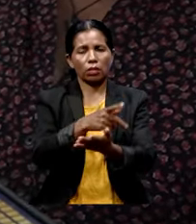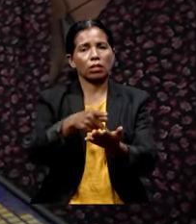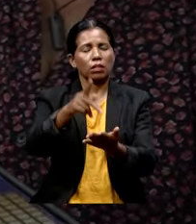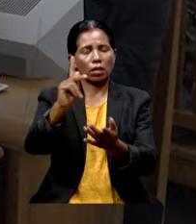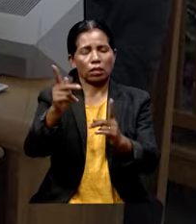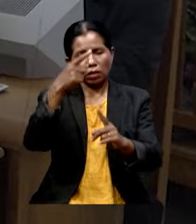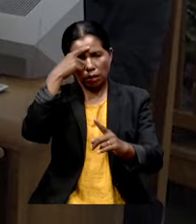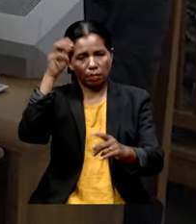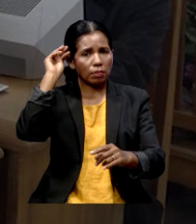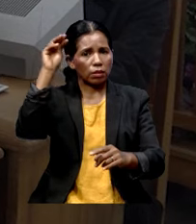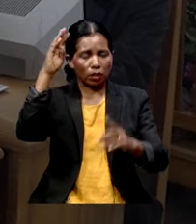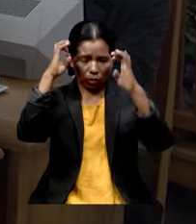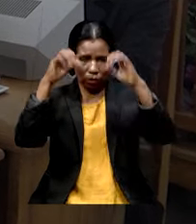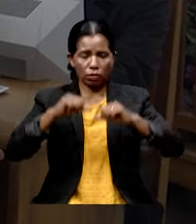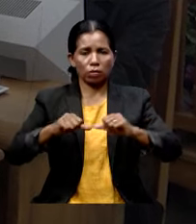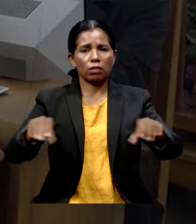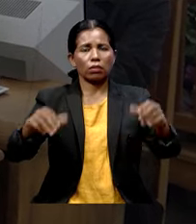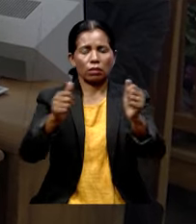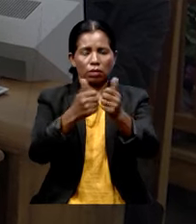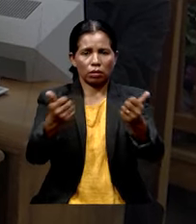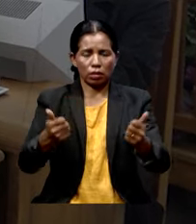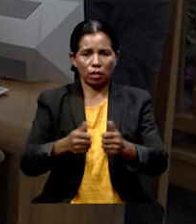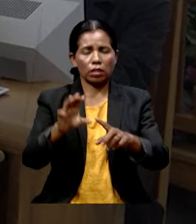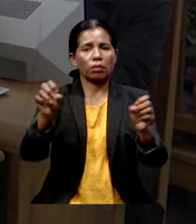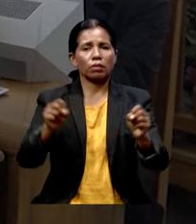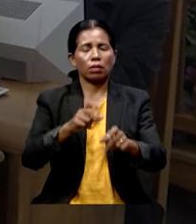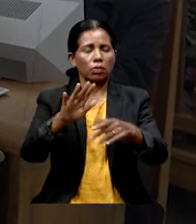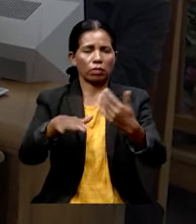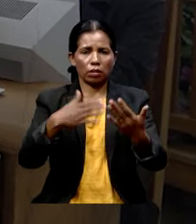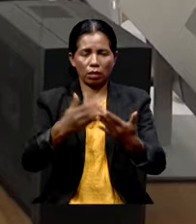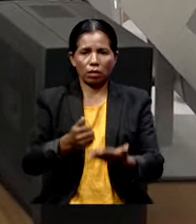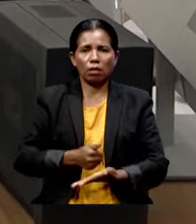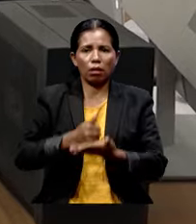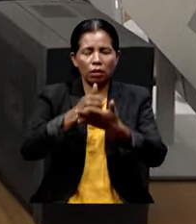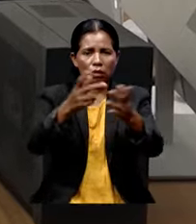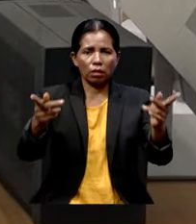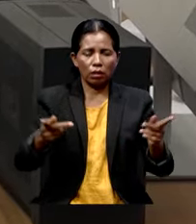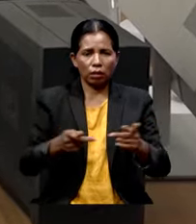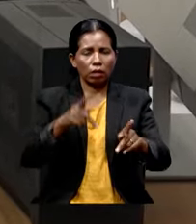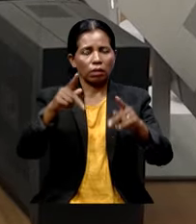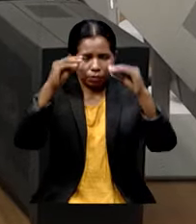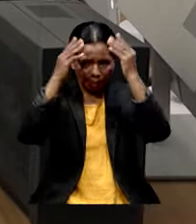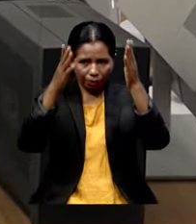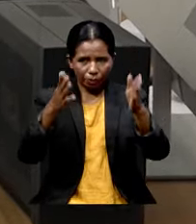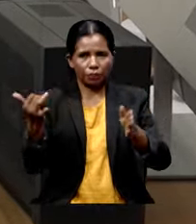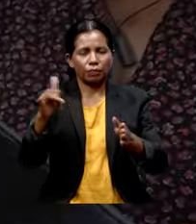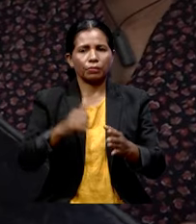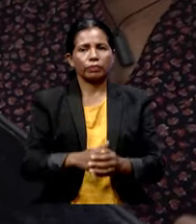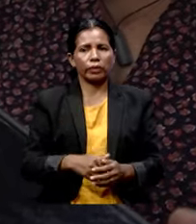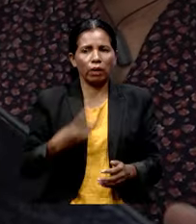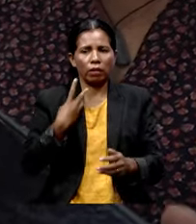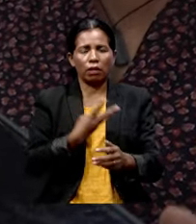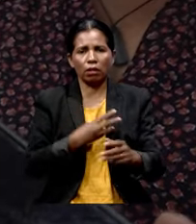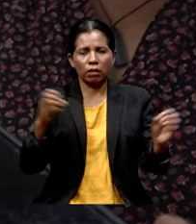Tamba Ministério da Educação continua correndo com a autoridade local, no comunidade Sira, ato facilita relafate para a professora. Professor Hirakne. Daqui lá hoje boat